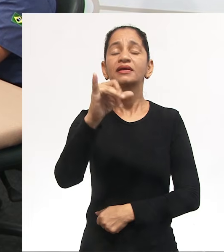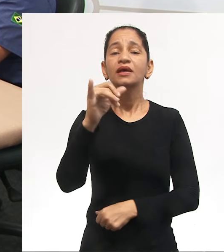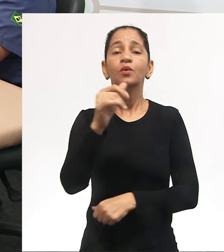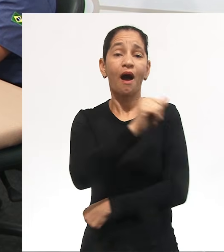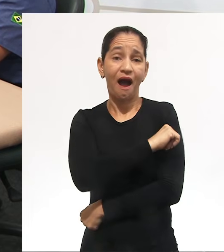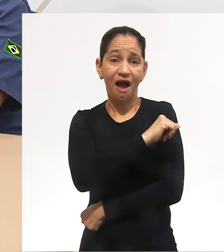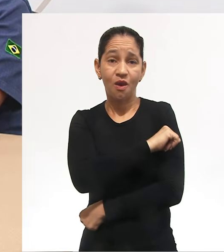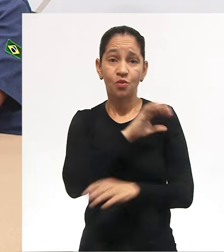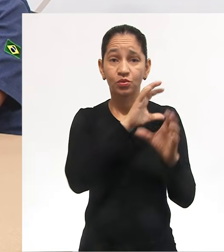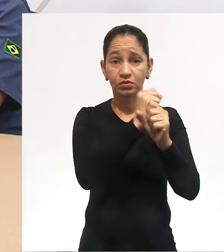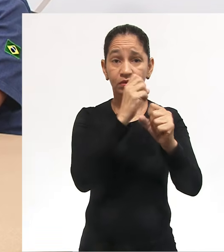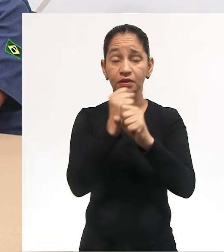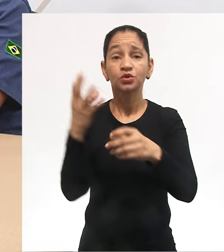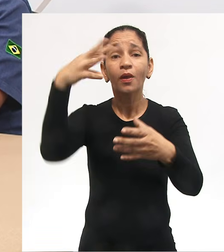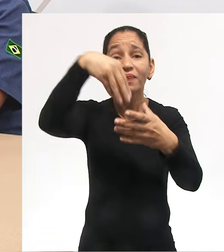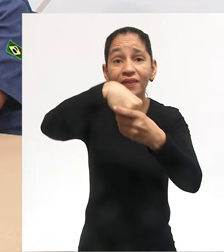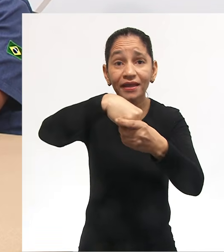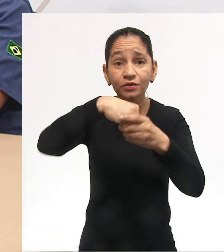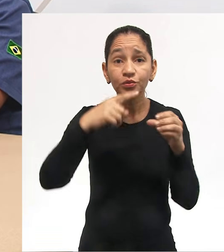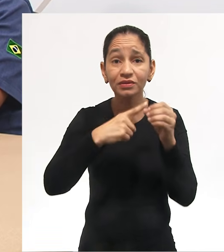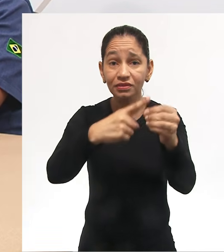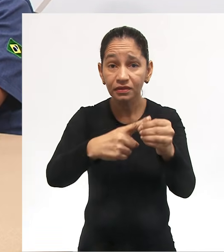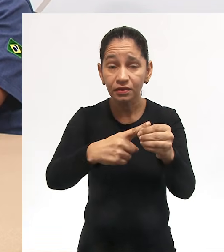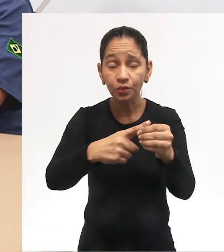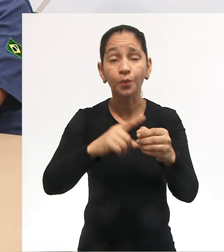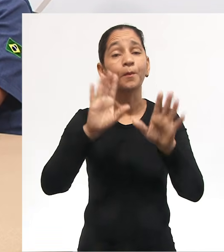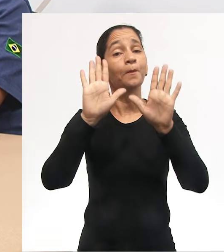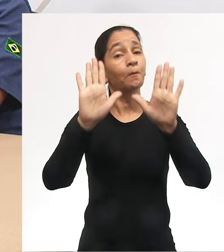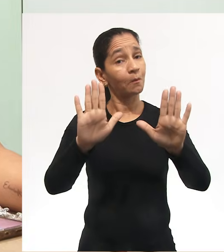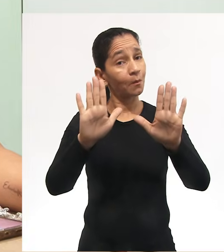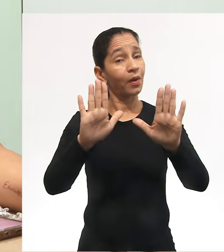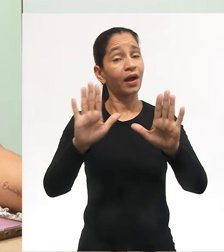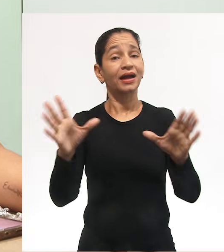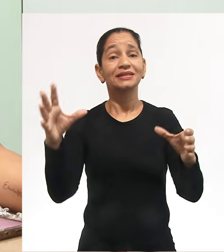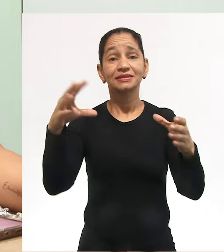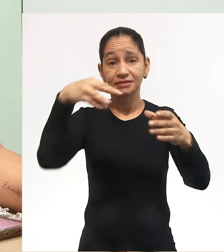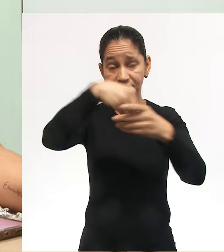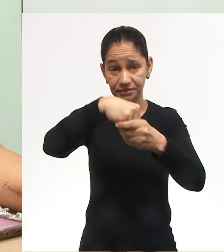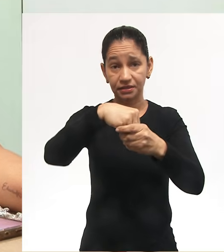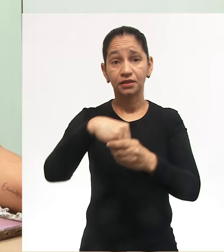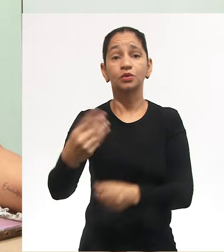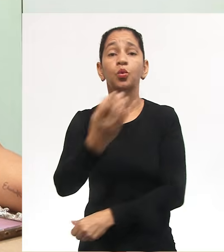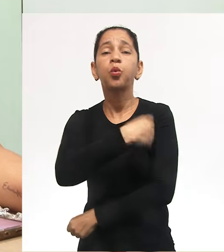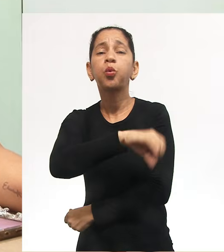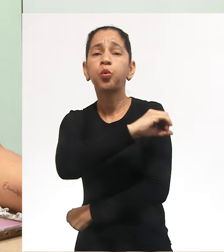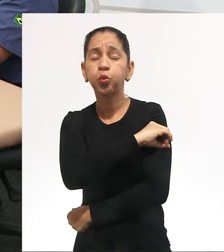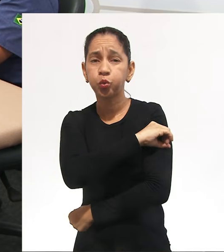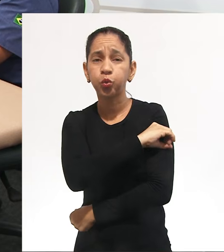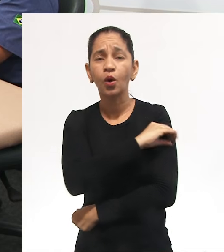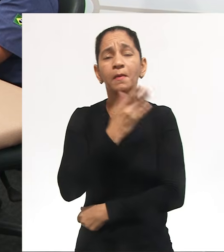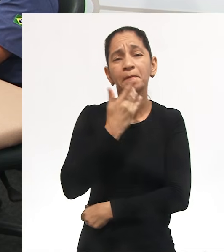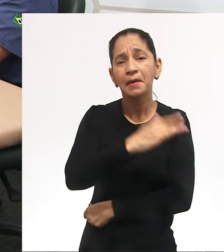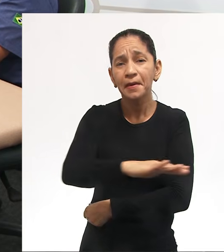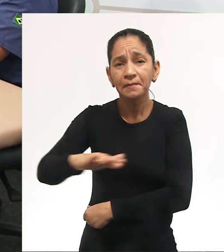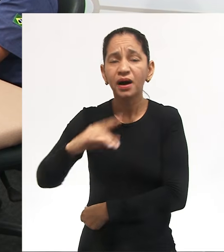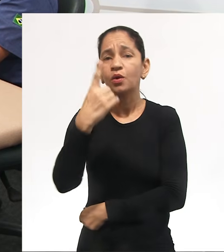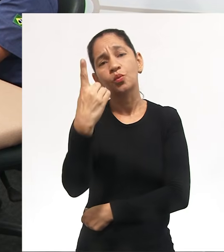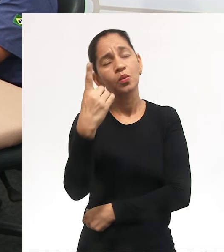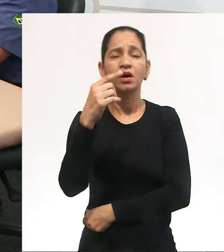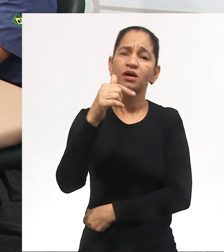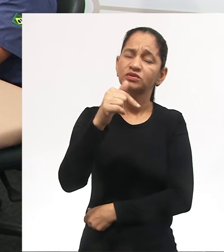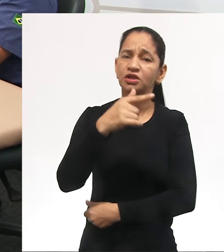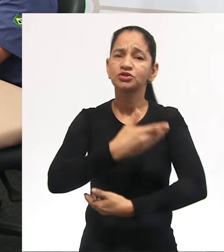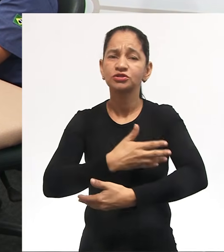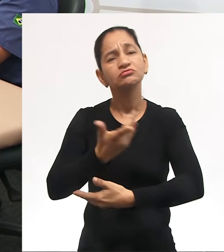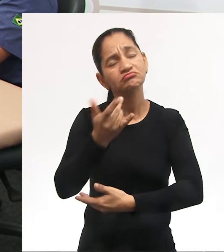cerca de 1.300 alunos, né, que Em atendem Itapuã. em Itapuã, Uhum. que atendem desde creche, né,